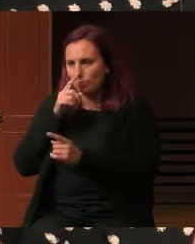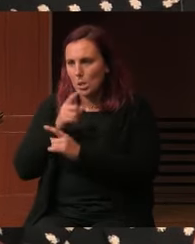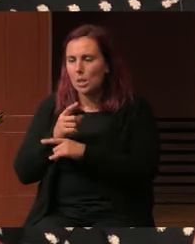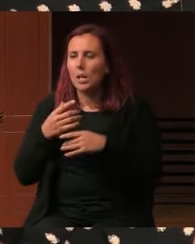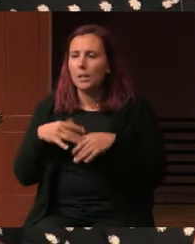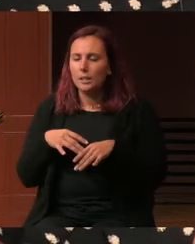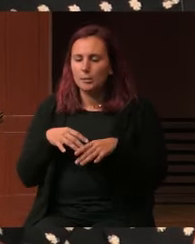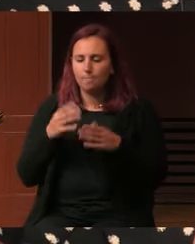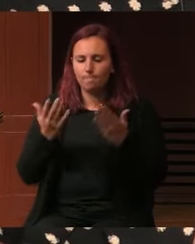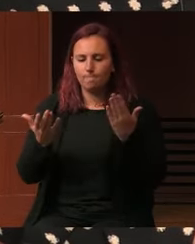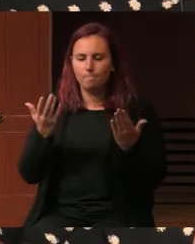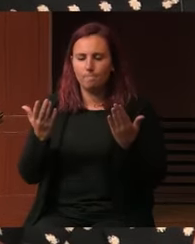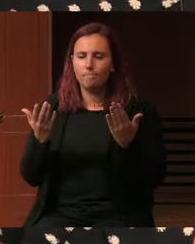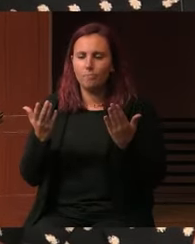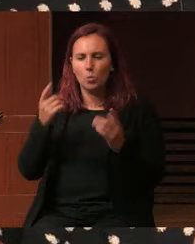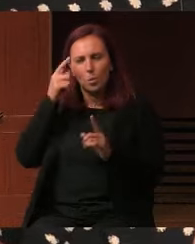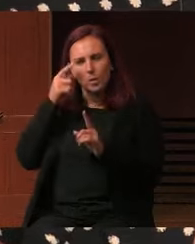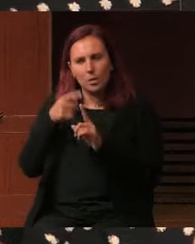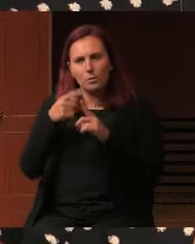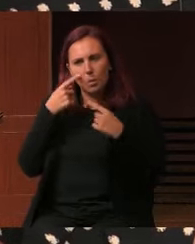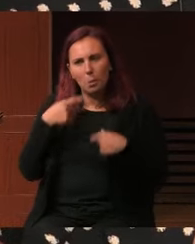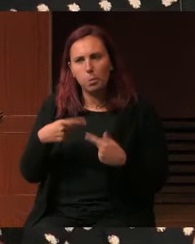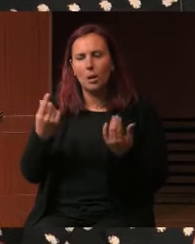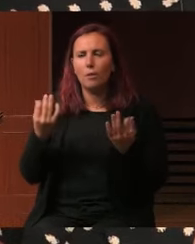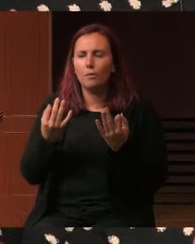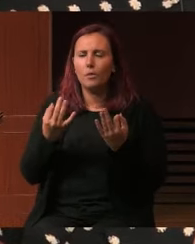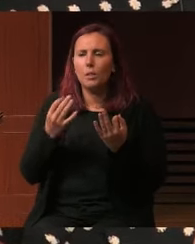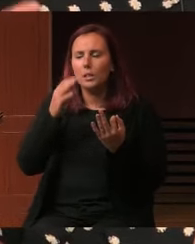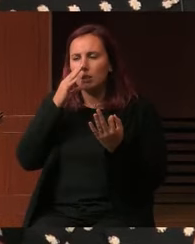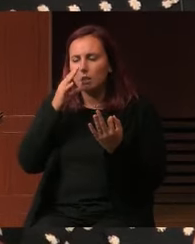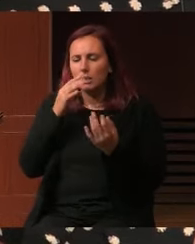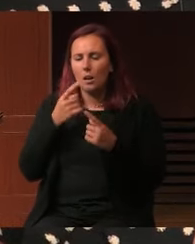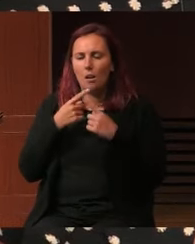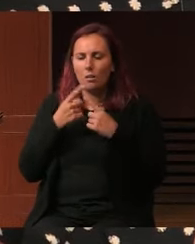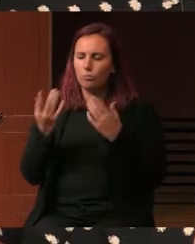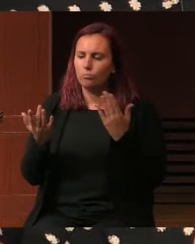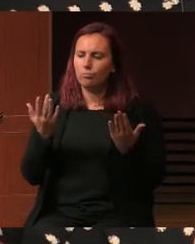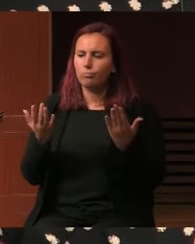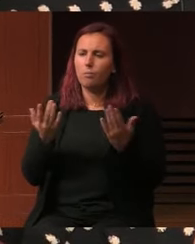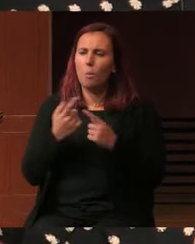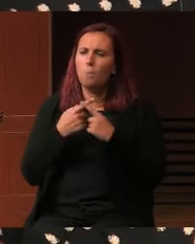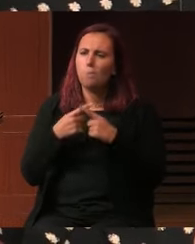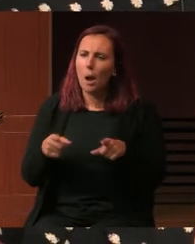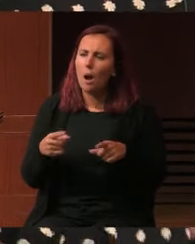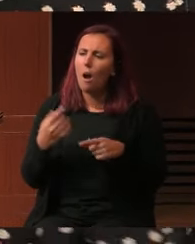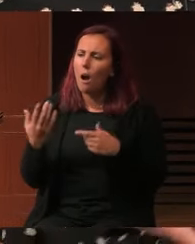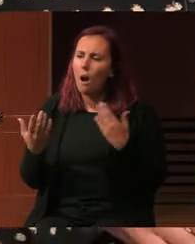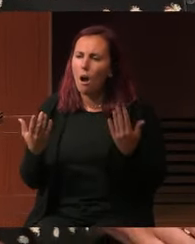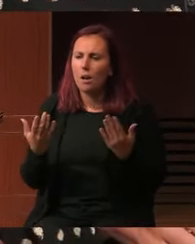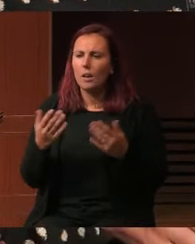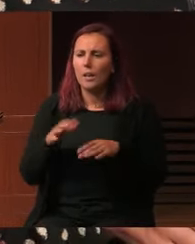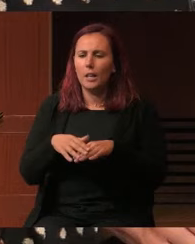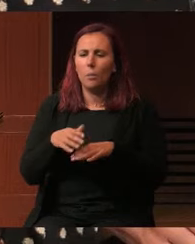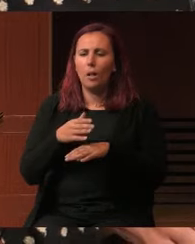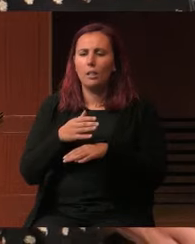Deixo para irem pensando nisso, se há assim tantas diferenças com estes séculos no meio, na